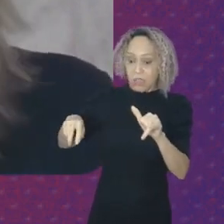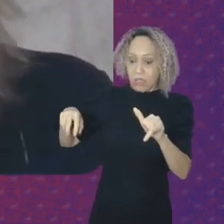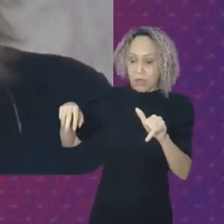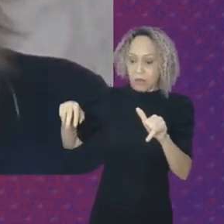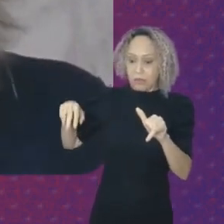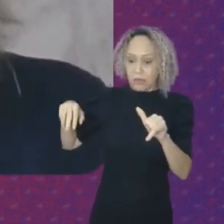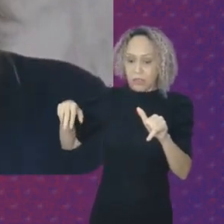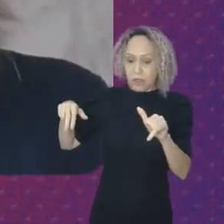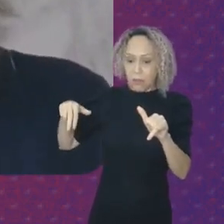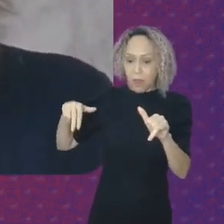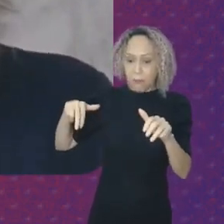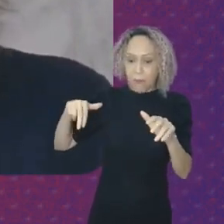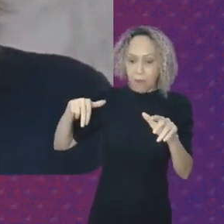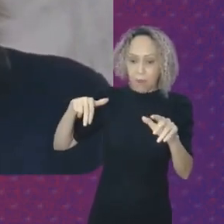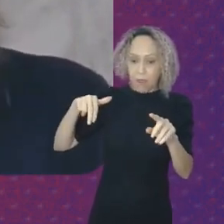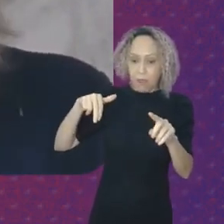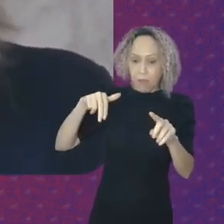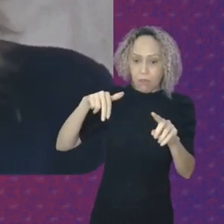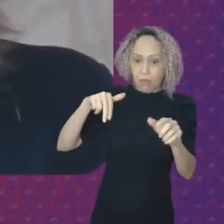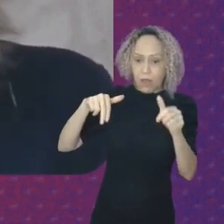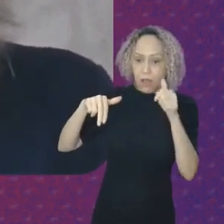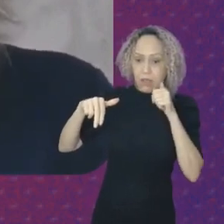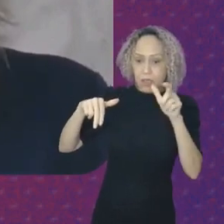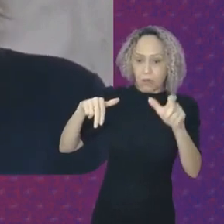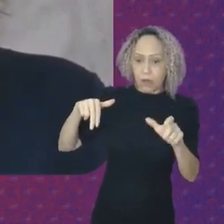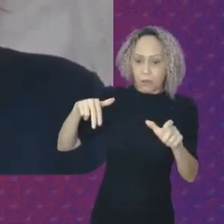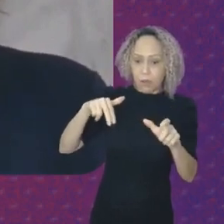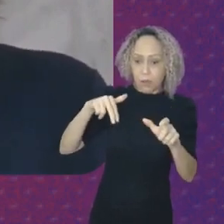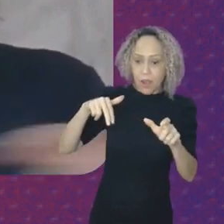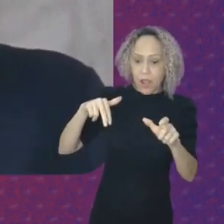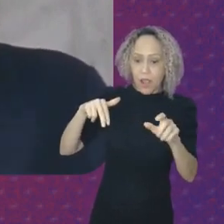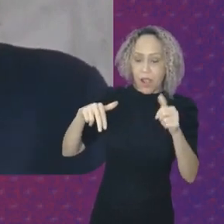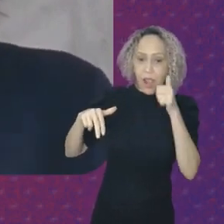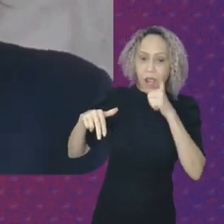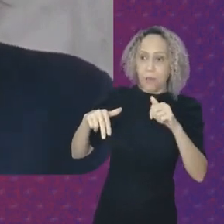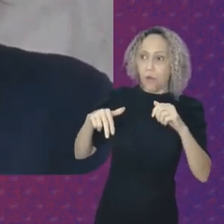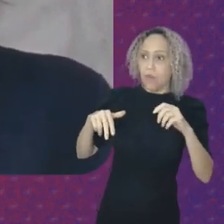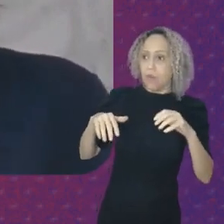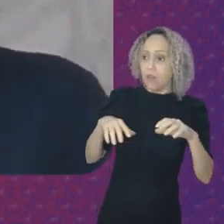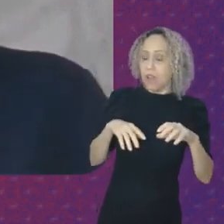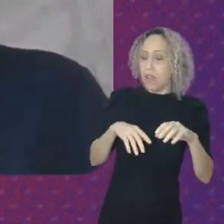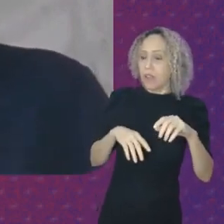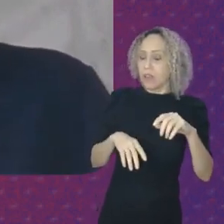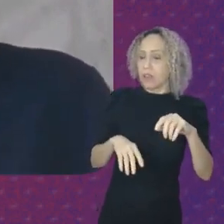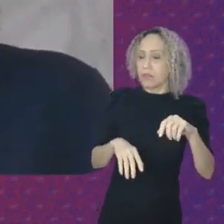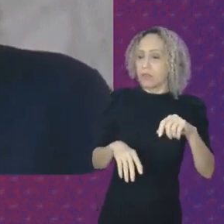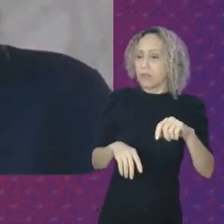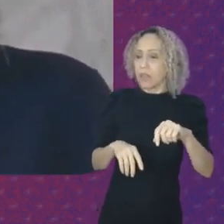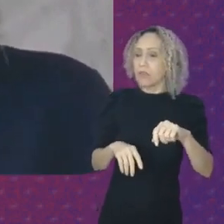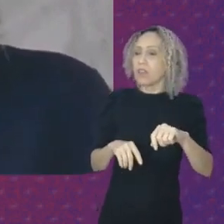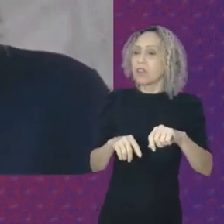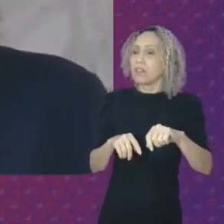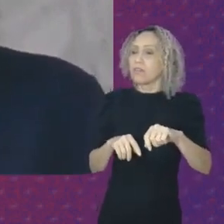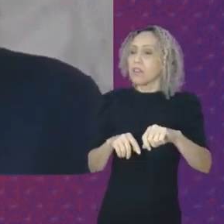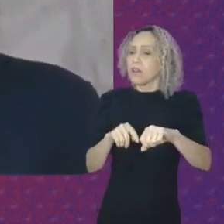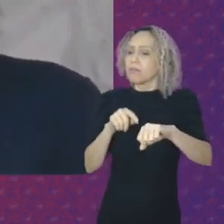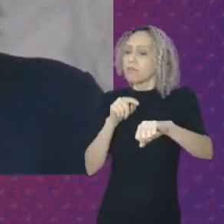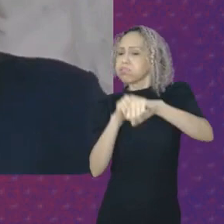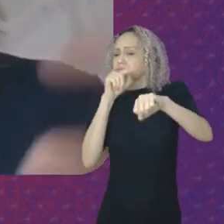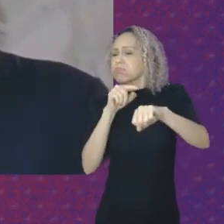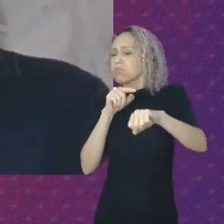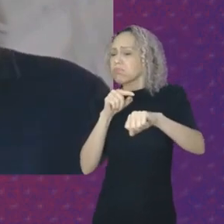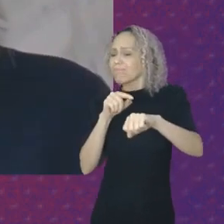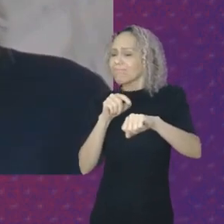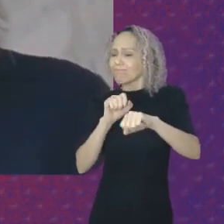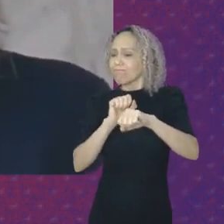trágico feminicídio no nosso país. Então, essas políticas, elas não são só políticas de prevenção